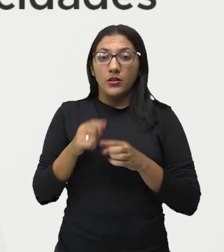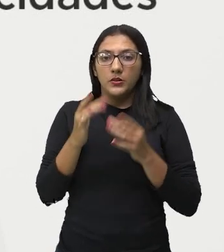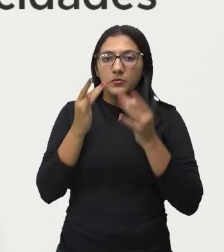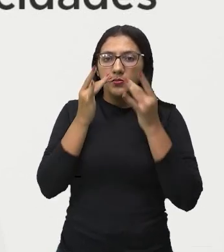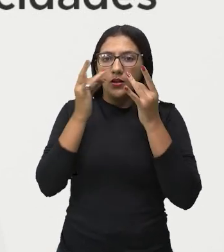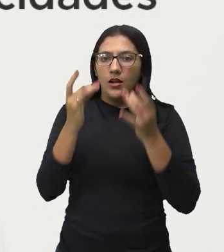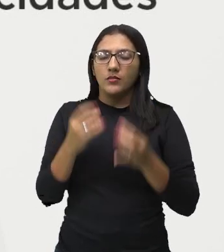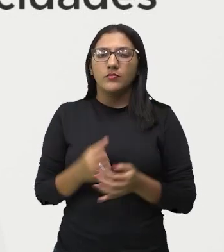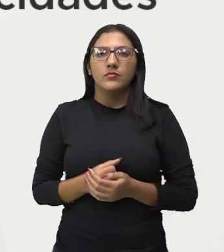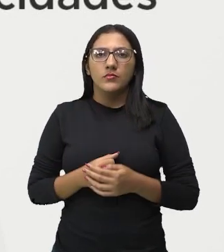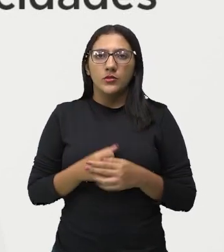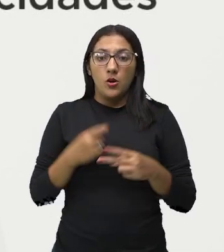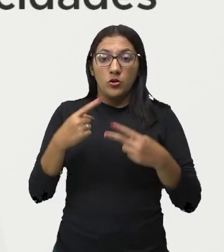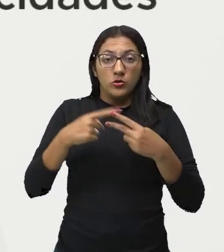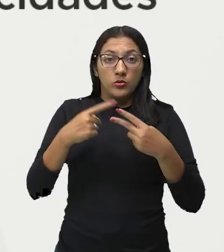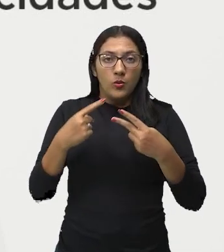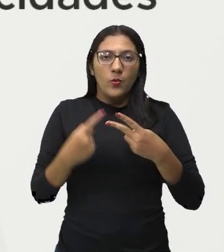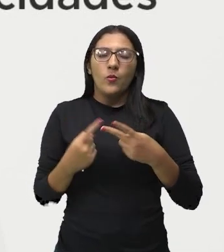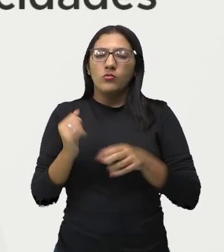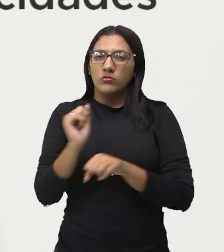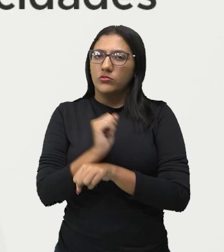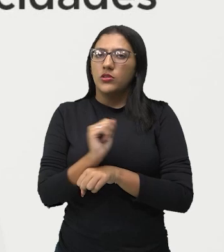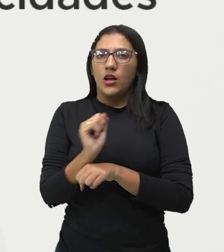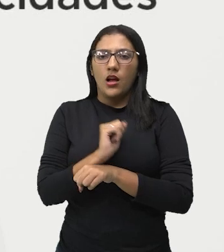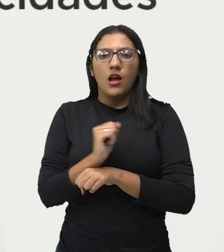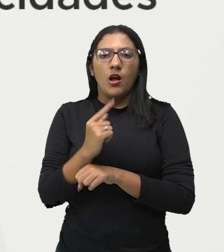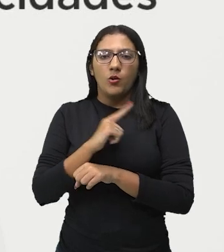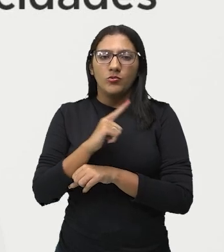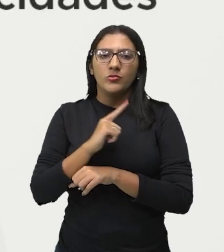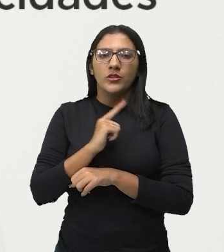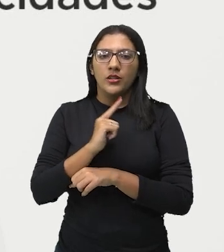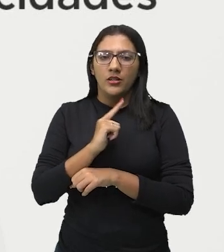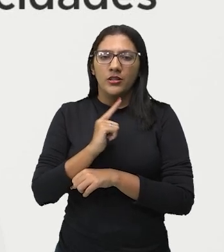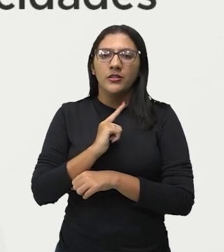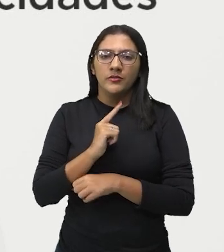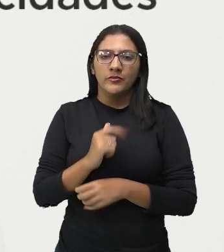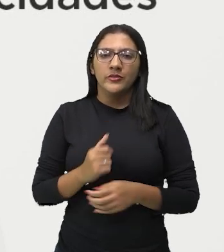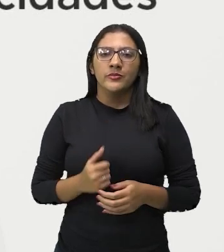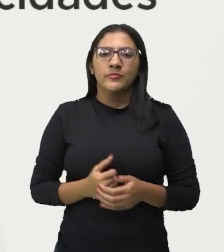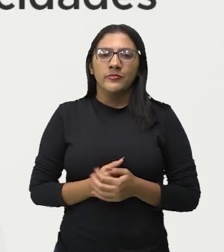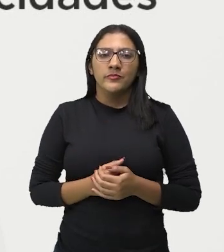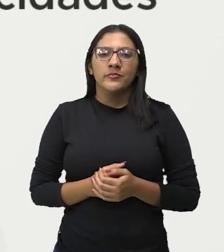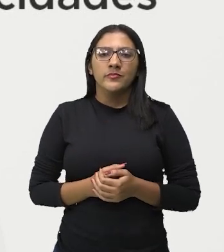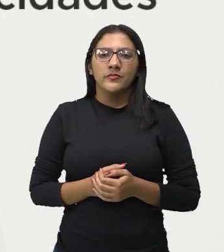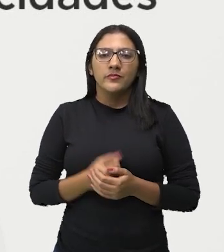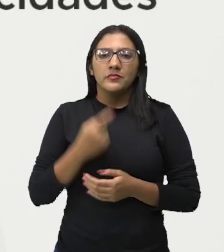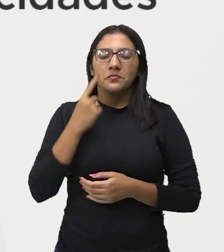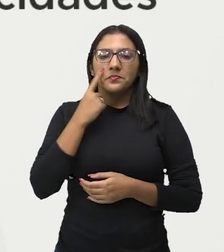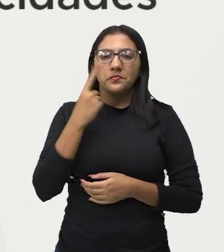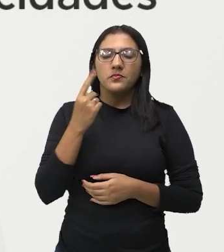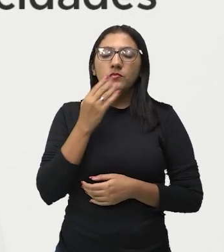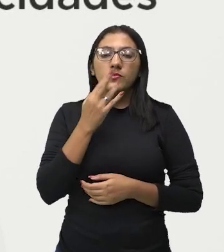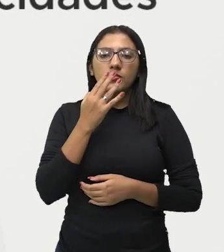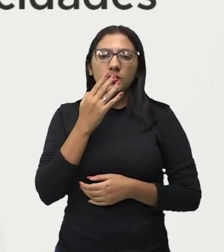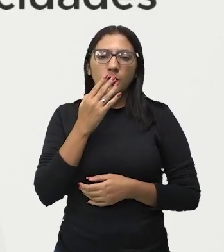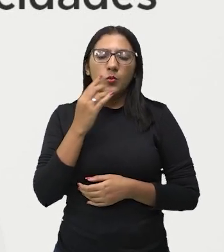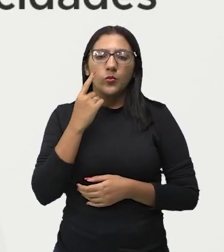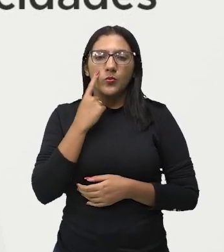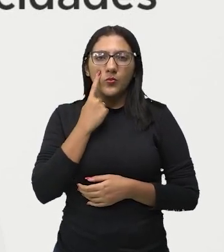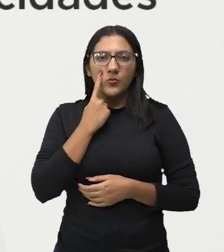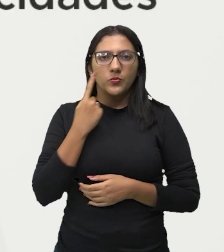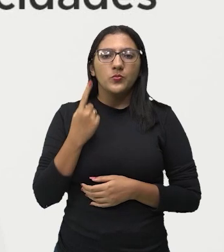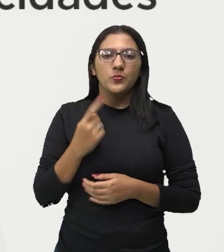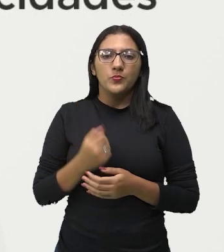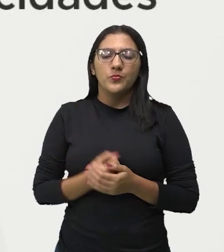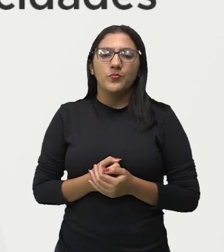ó. Dois veículos participaram. Dois veículos. Você precisa trocar a cor do pincel aqui para ficar melhor.